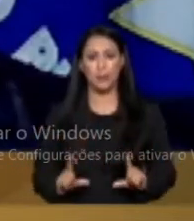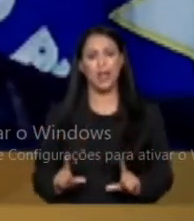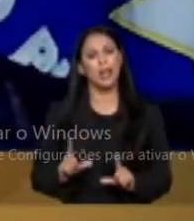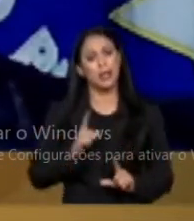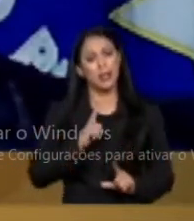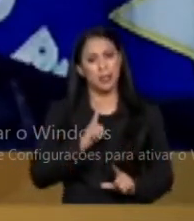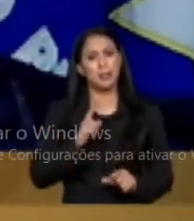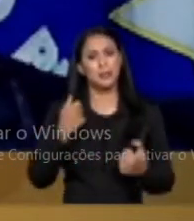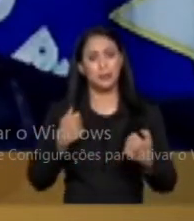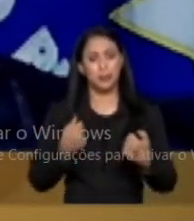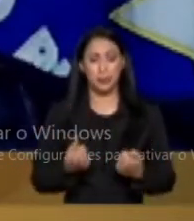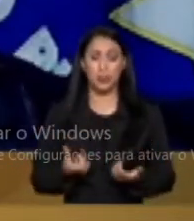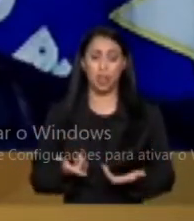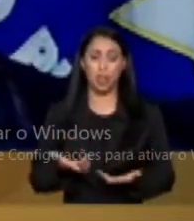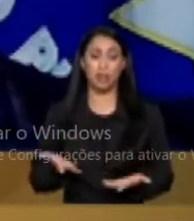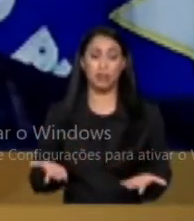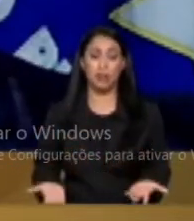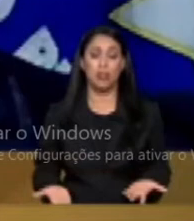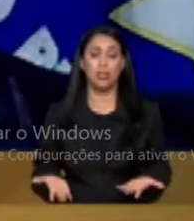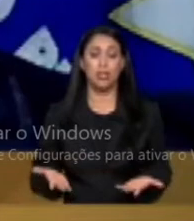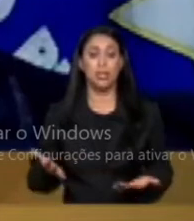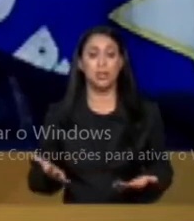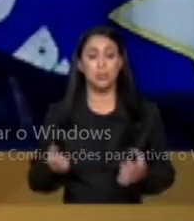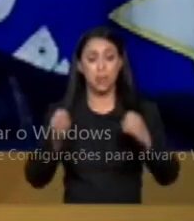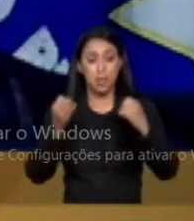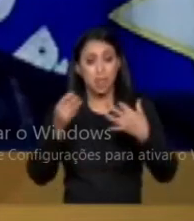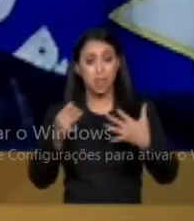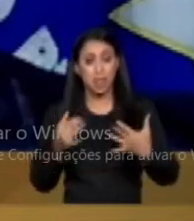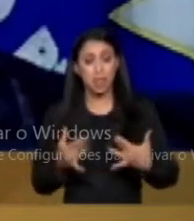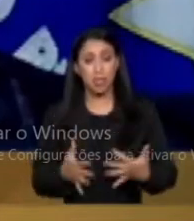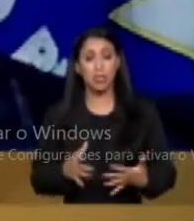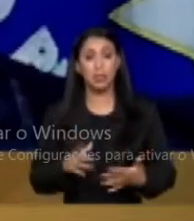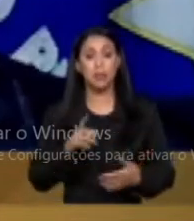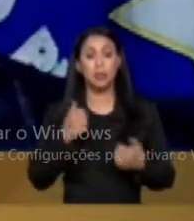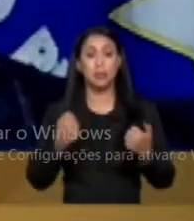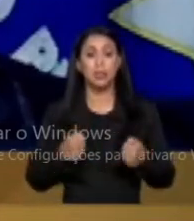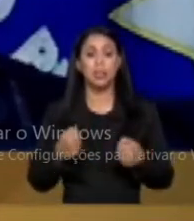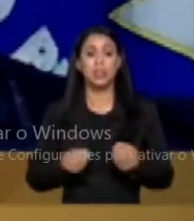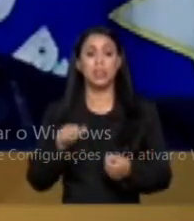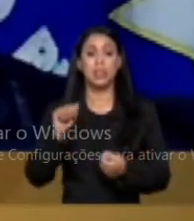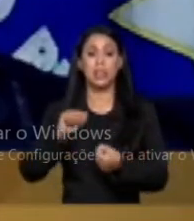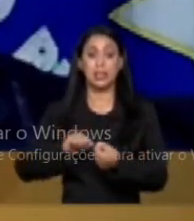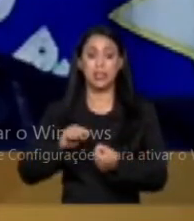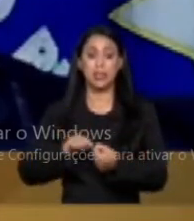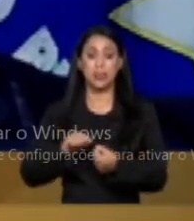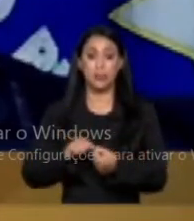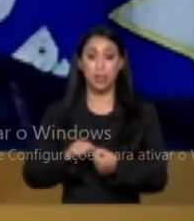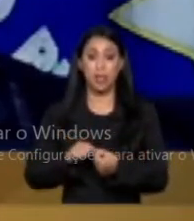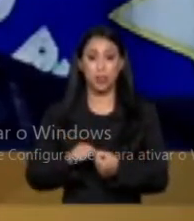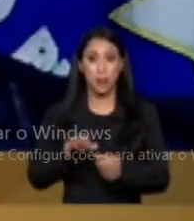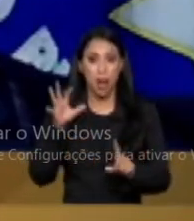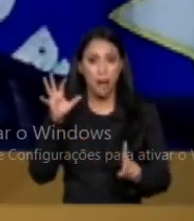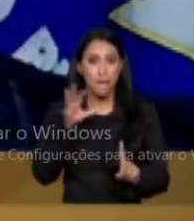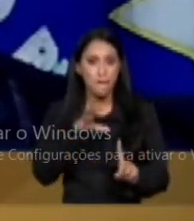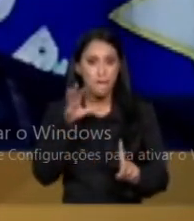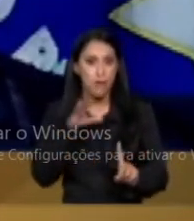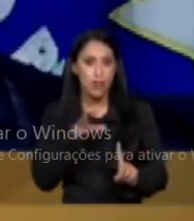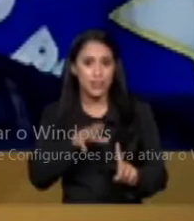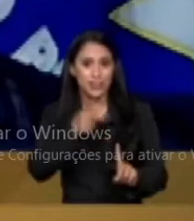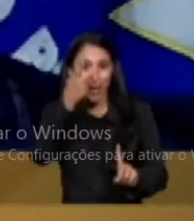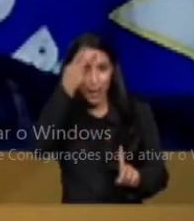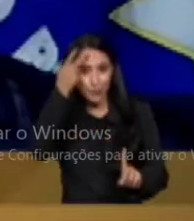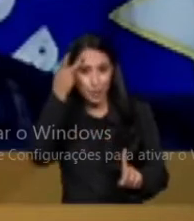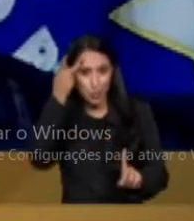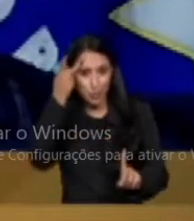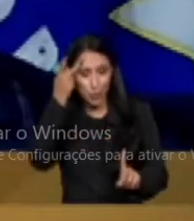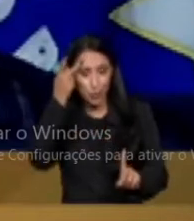de vista filosófico, de maneira a convencer o eleitor